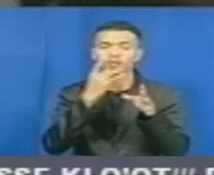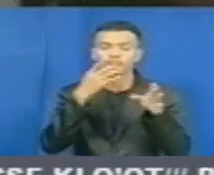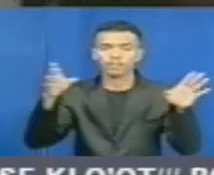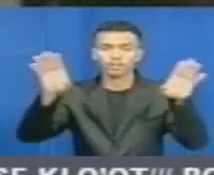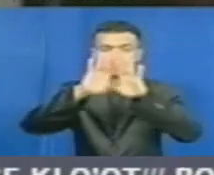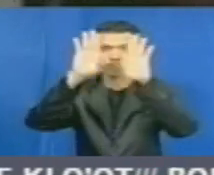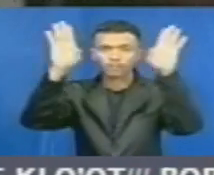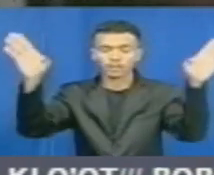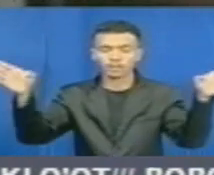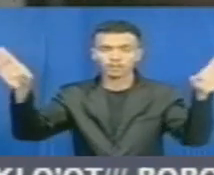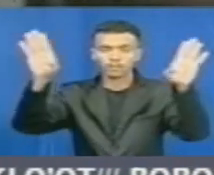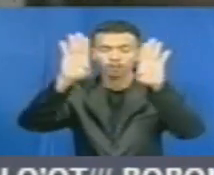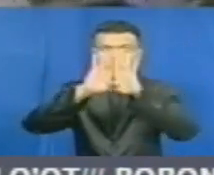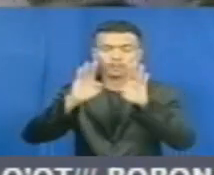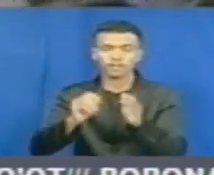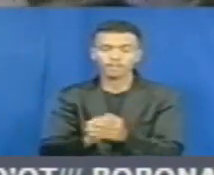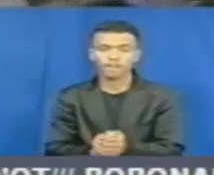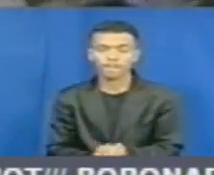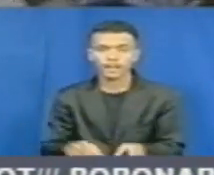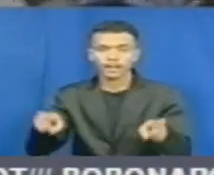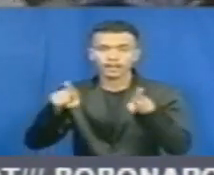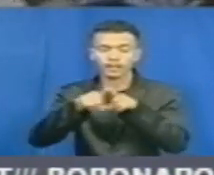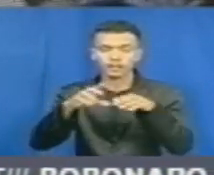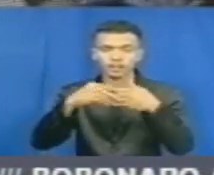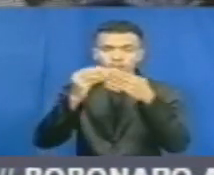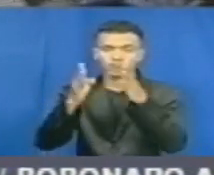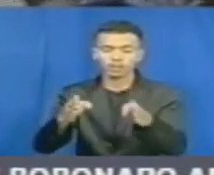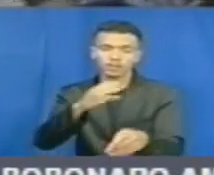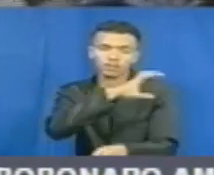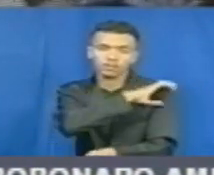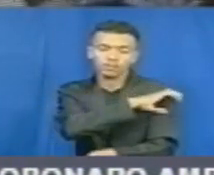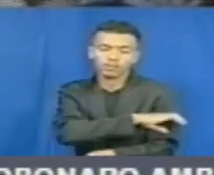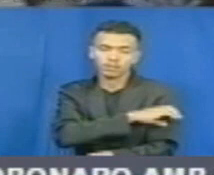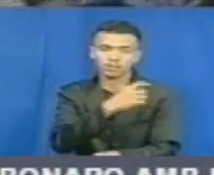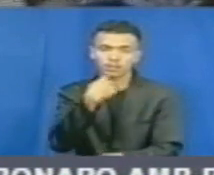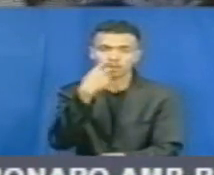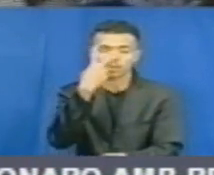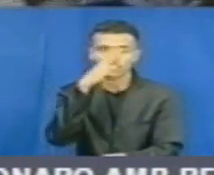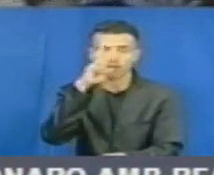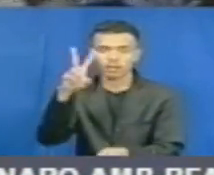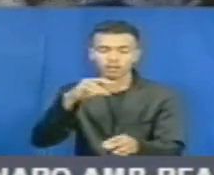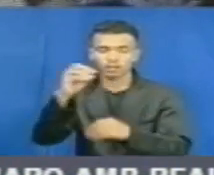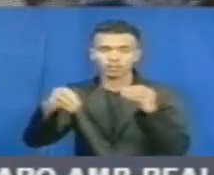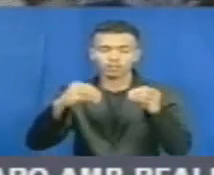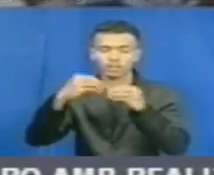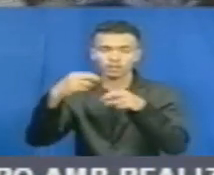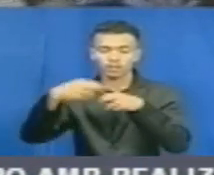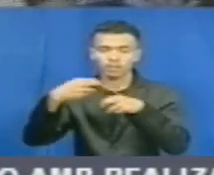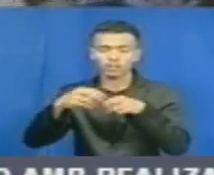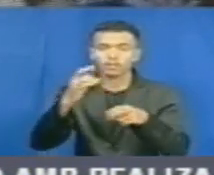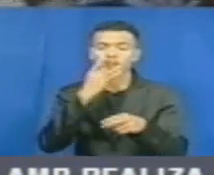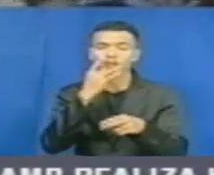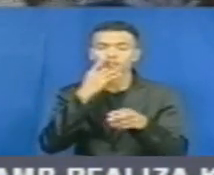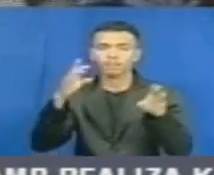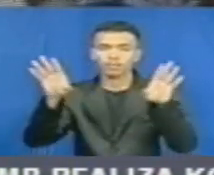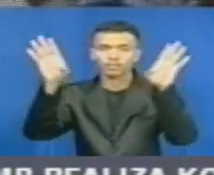serviço direção notariado nian. Nudar autoridade segurança nian hare, konawa dificuldade debe ahi